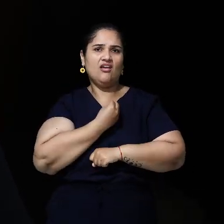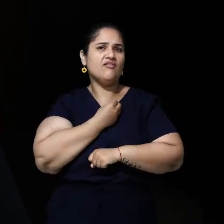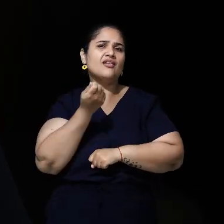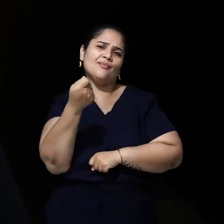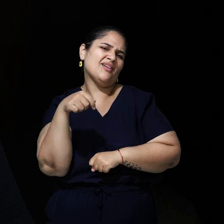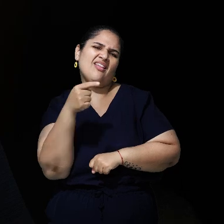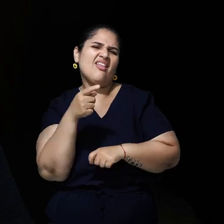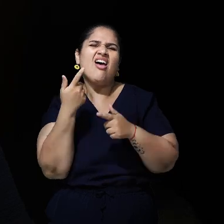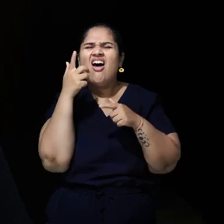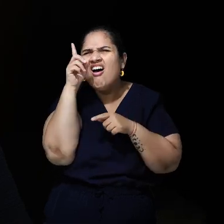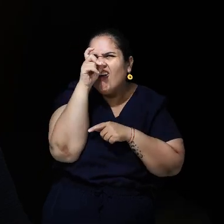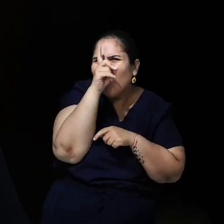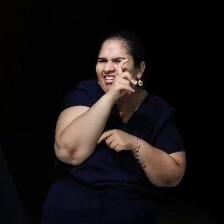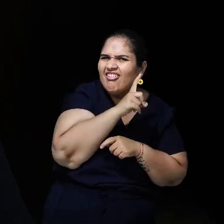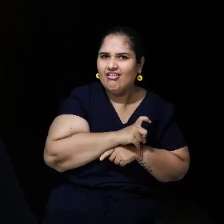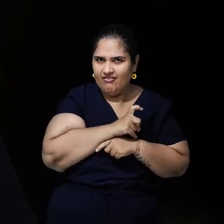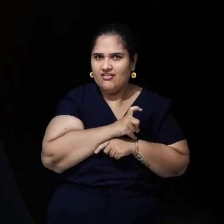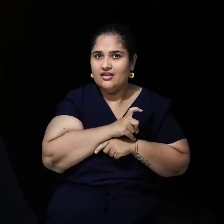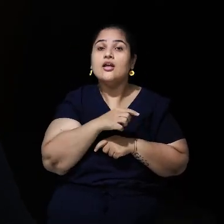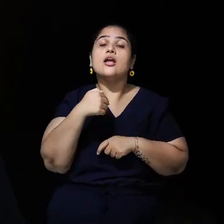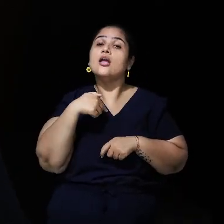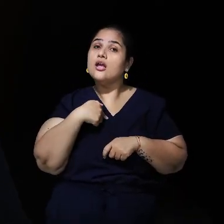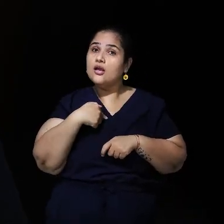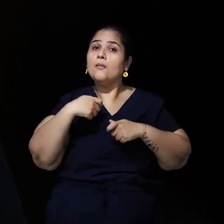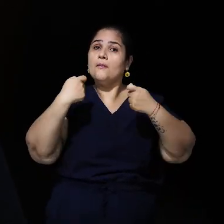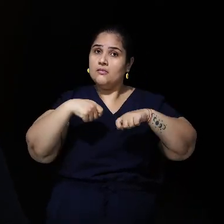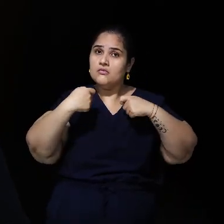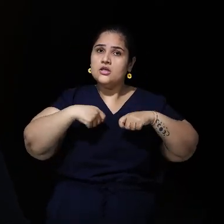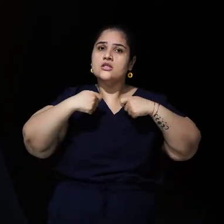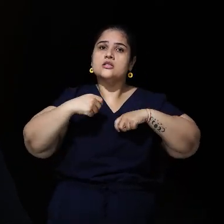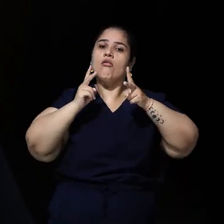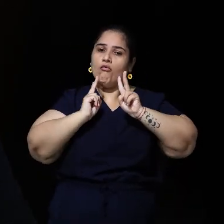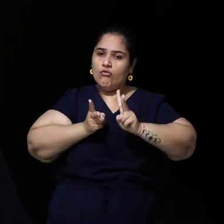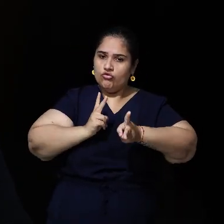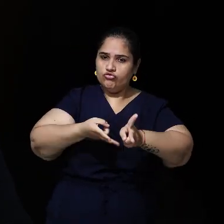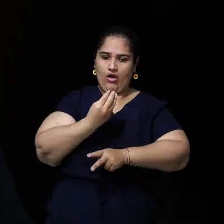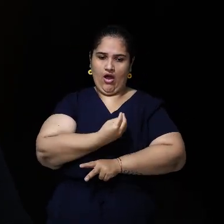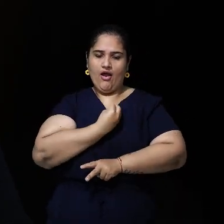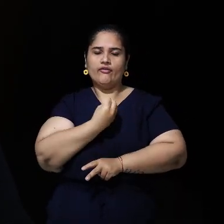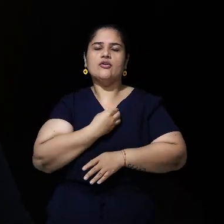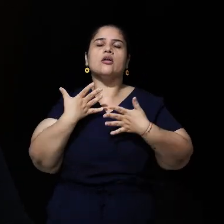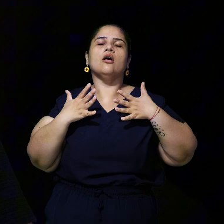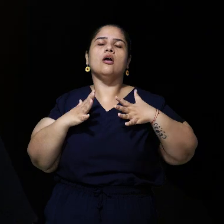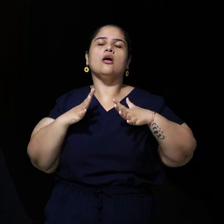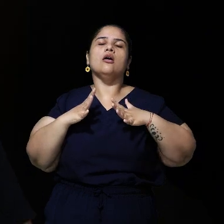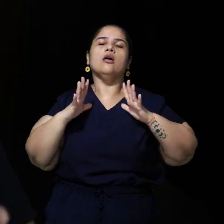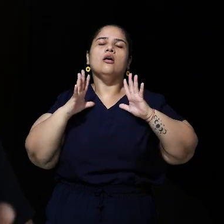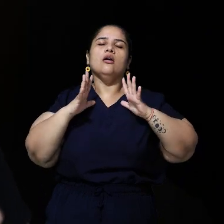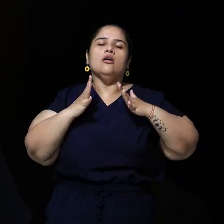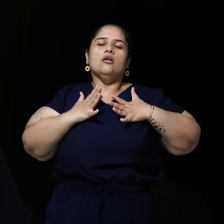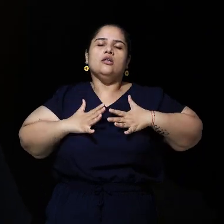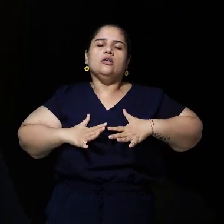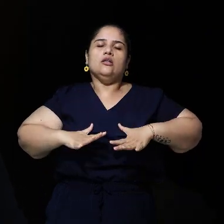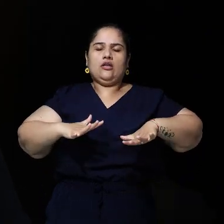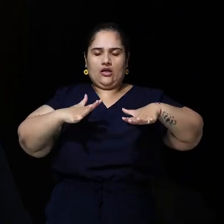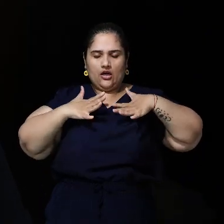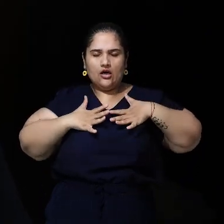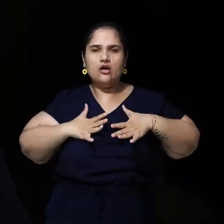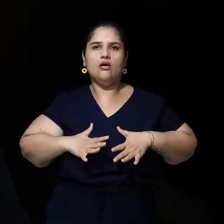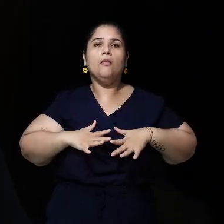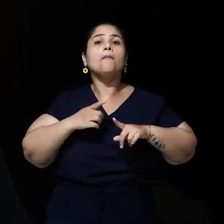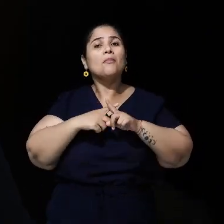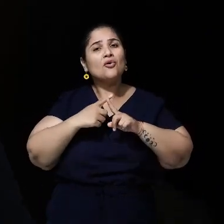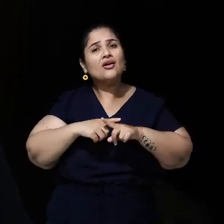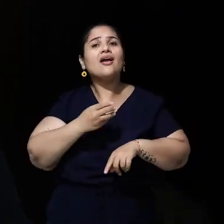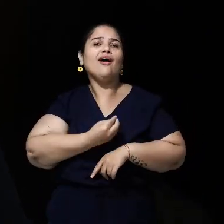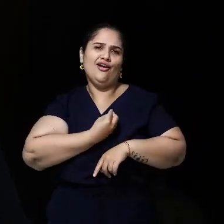complicada. A gente tem que levar a vida o mais tranquilo possível, porque por si só a vida já é complicada. A vida, já,